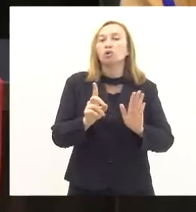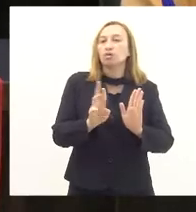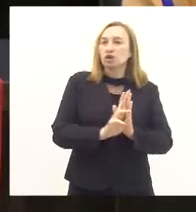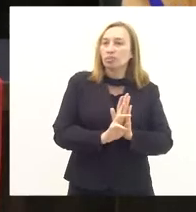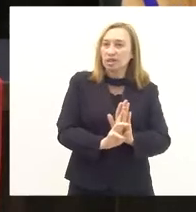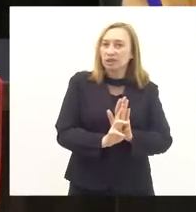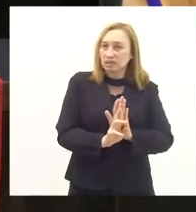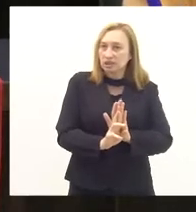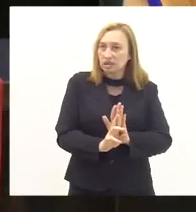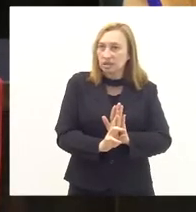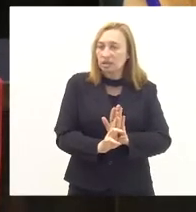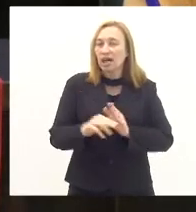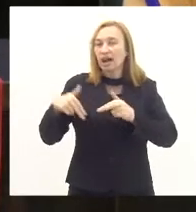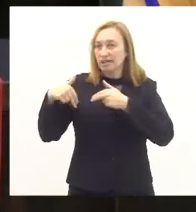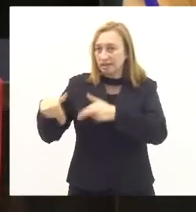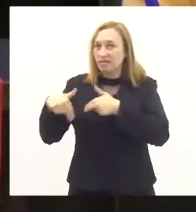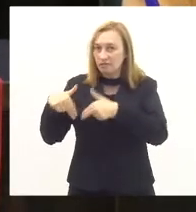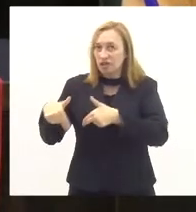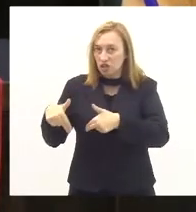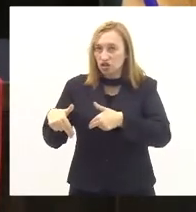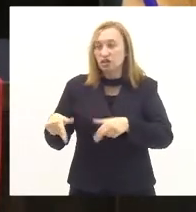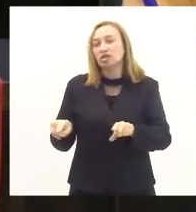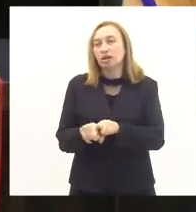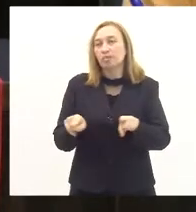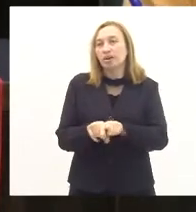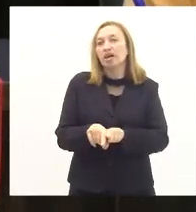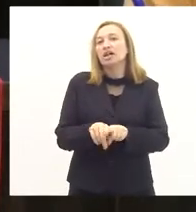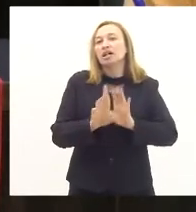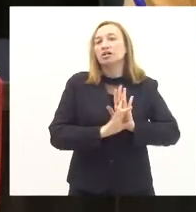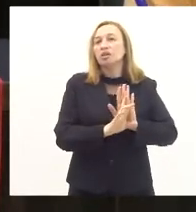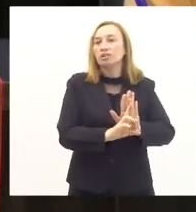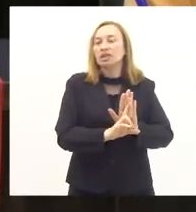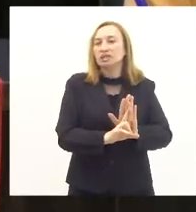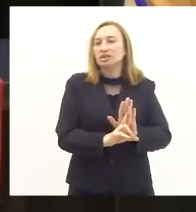os ativistas que estão representando